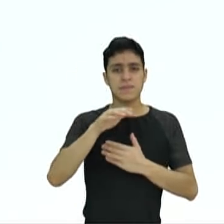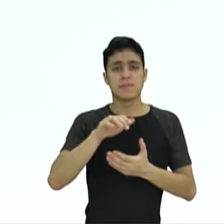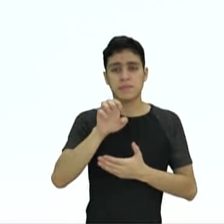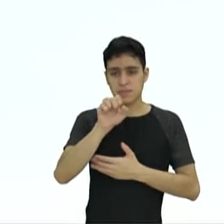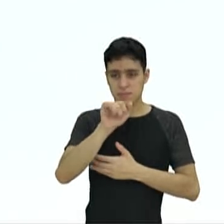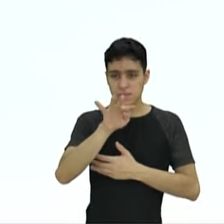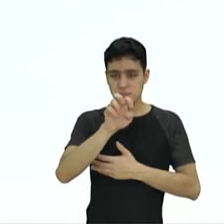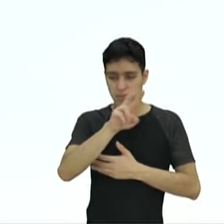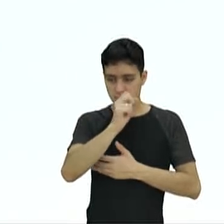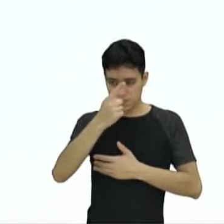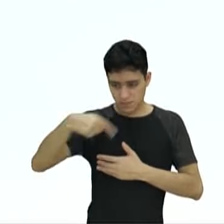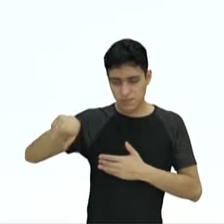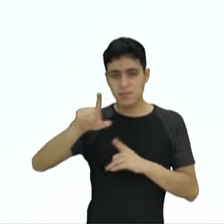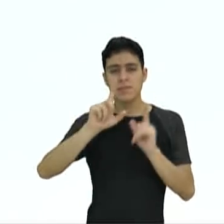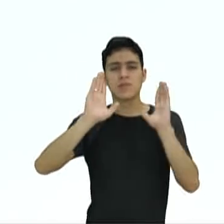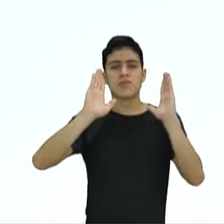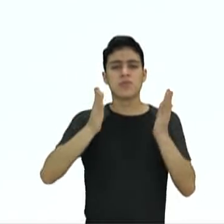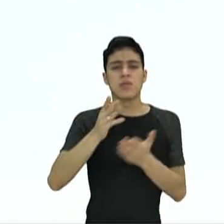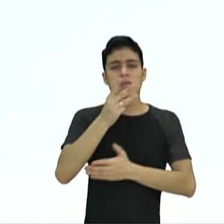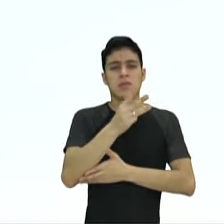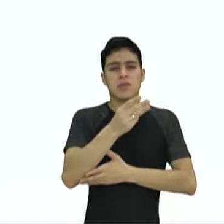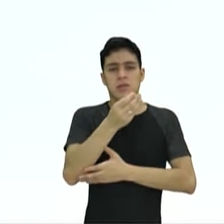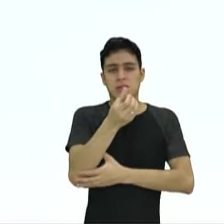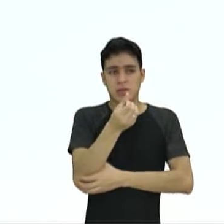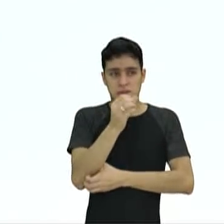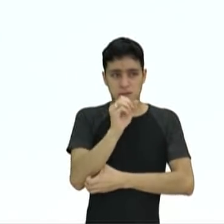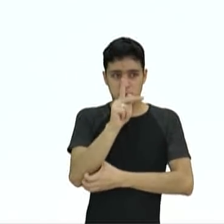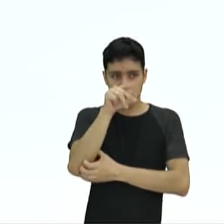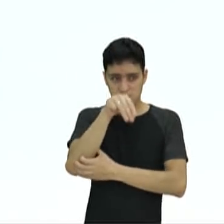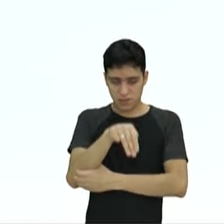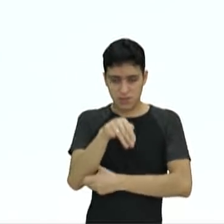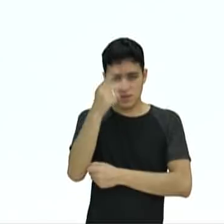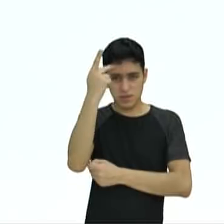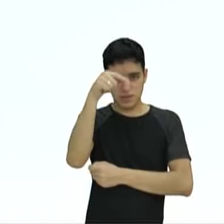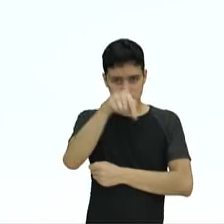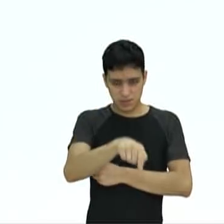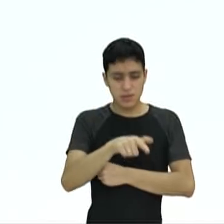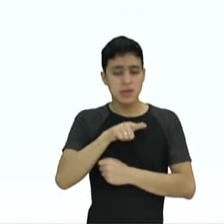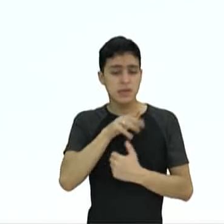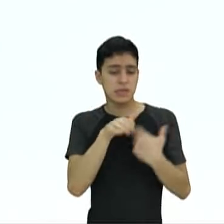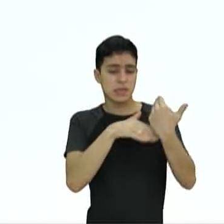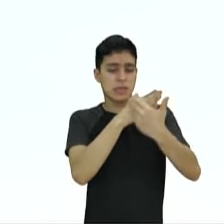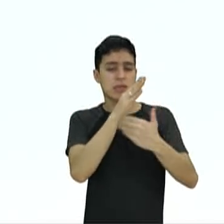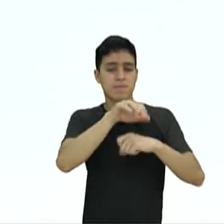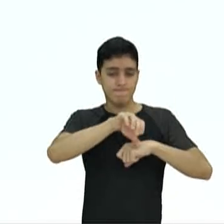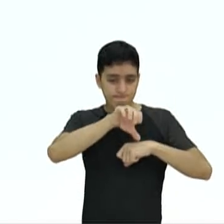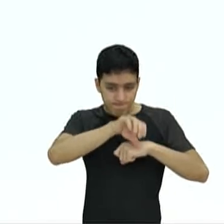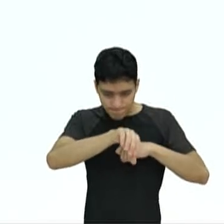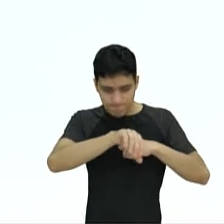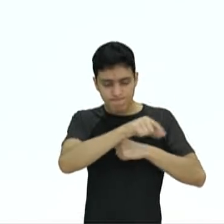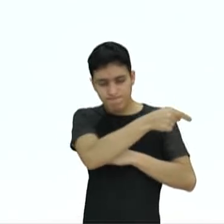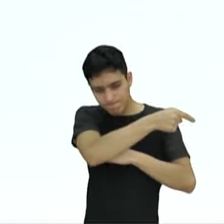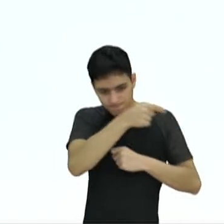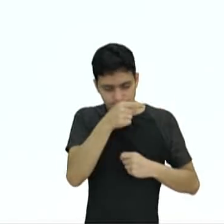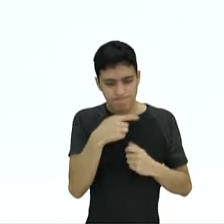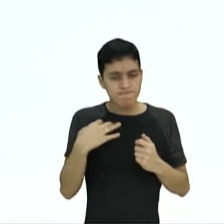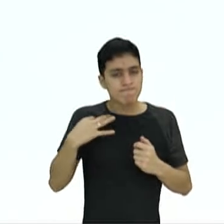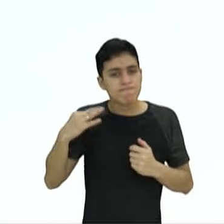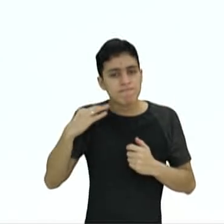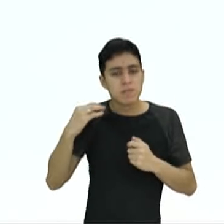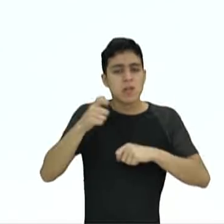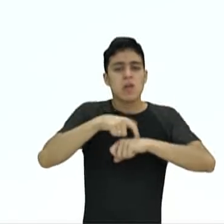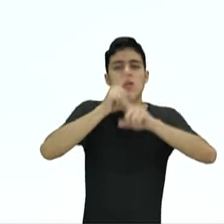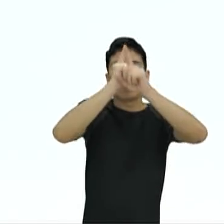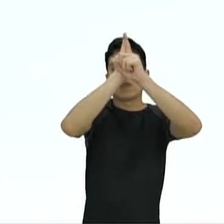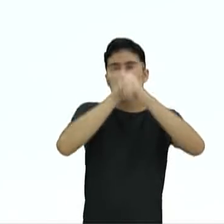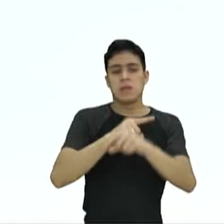Zilioli, de Ourinhos, a 360 quilômetros de São Paulo, que desenvolveu um curso semanal voluntário no contraturno